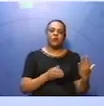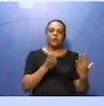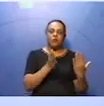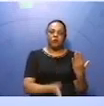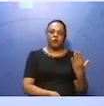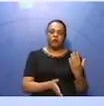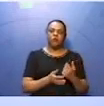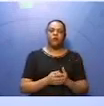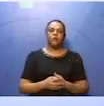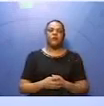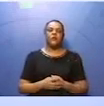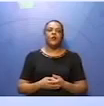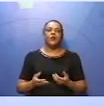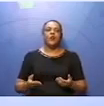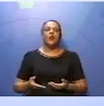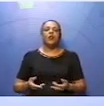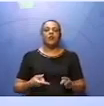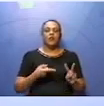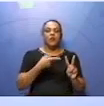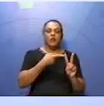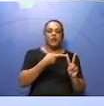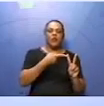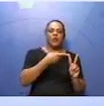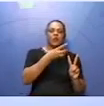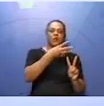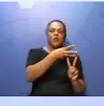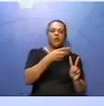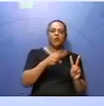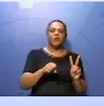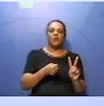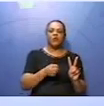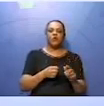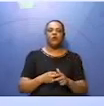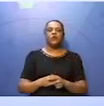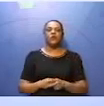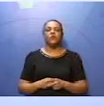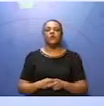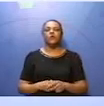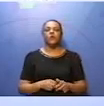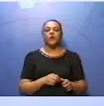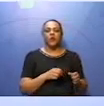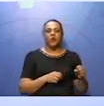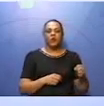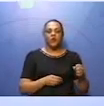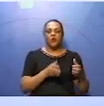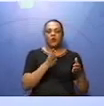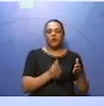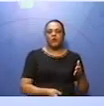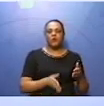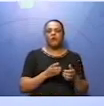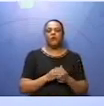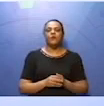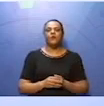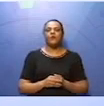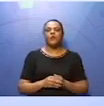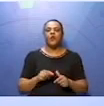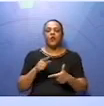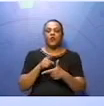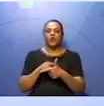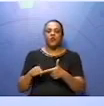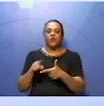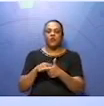Outro exemplo, raiz cúbica de 8. Coloco o 8, passo o traço e vamos